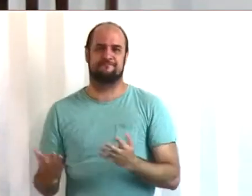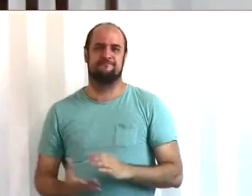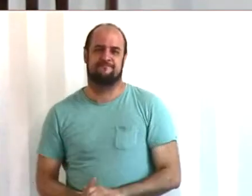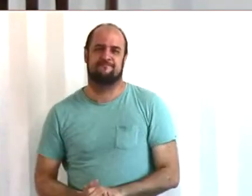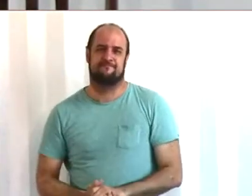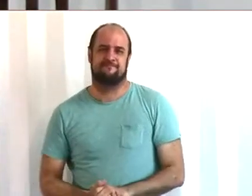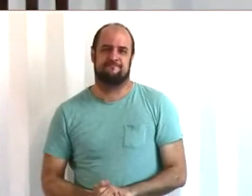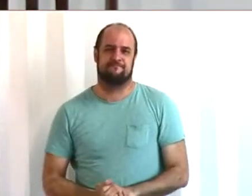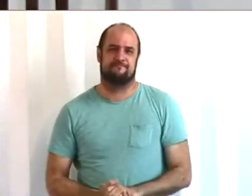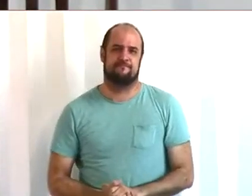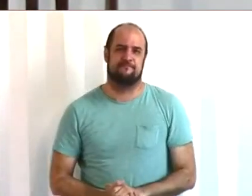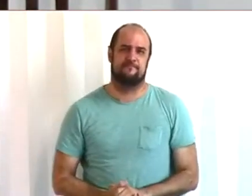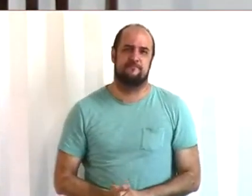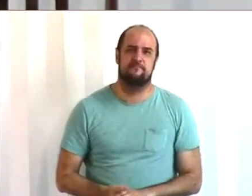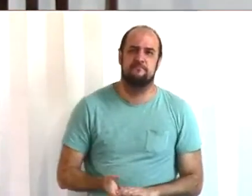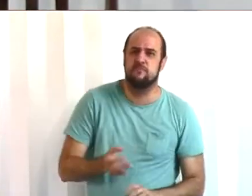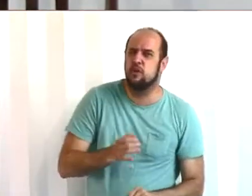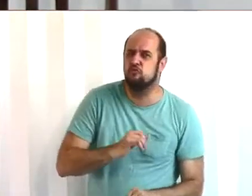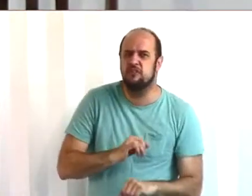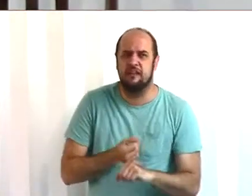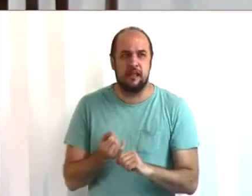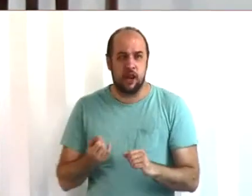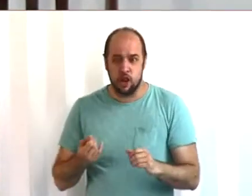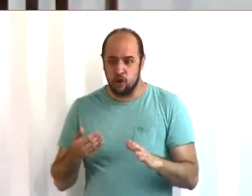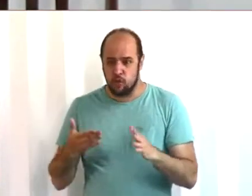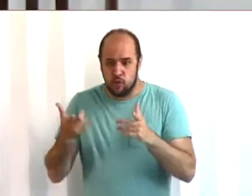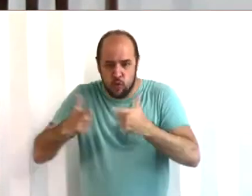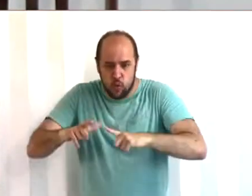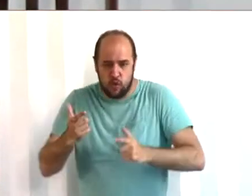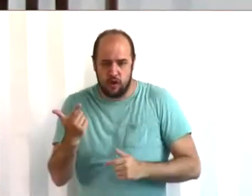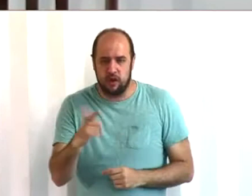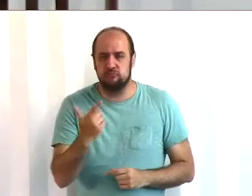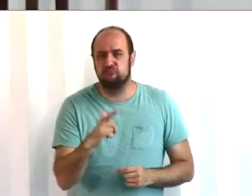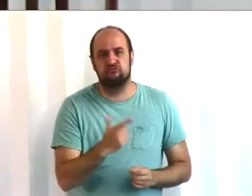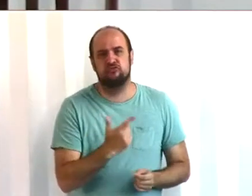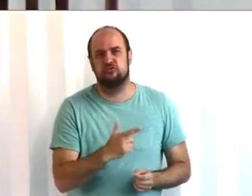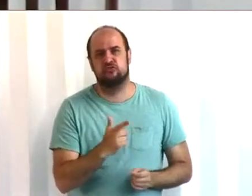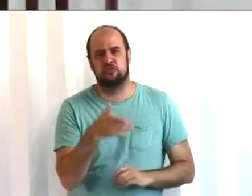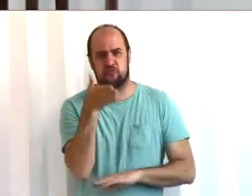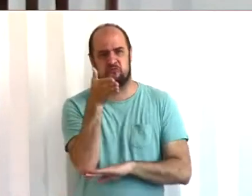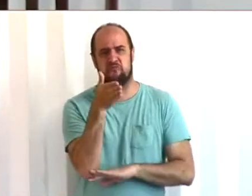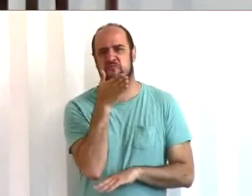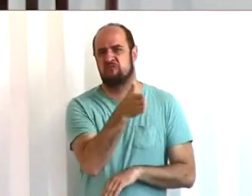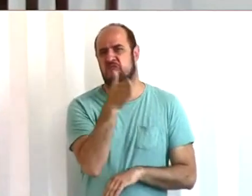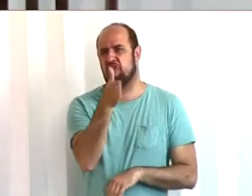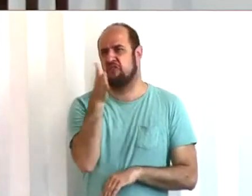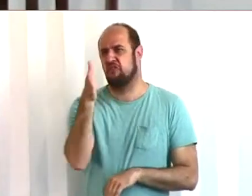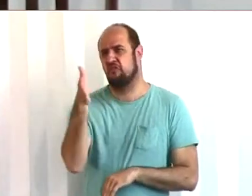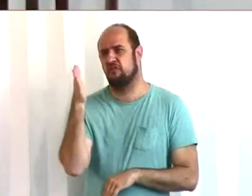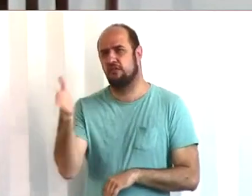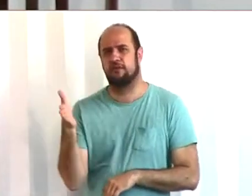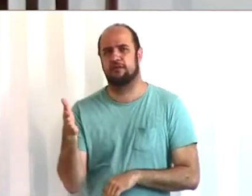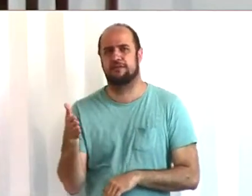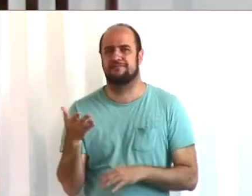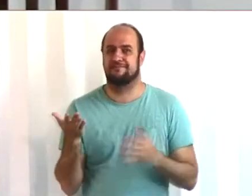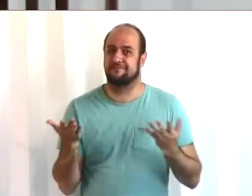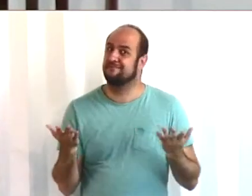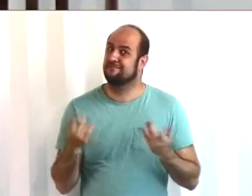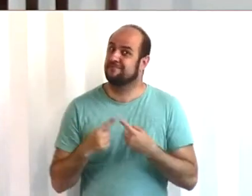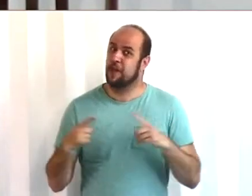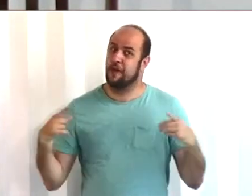Jerusalém dormia, não havia nem lugar para o pequeno, em nenhum estaladeiro, mas os